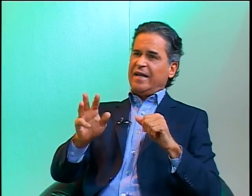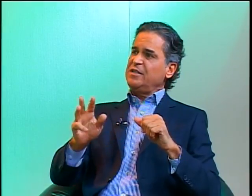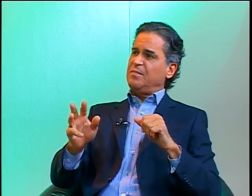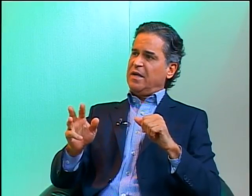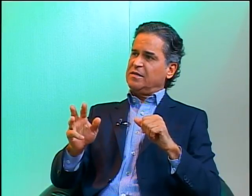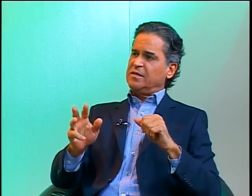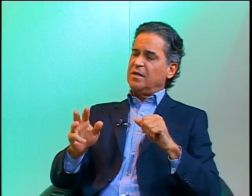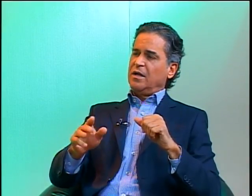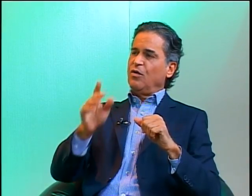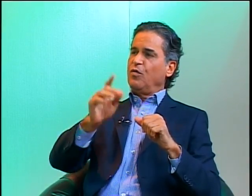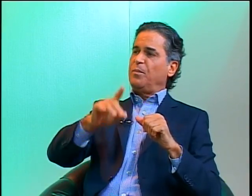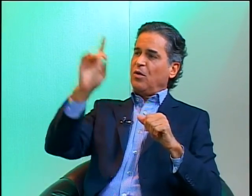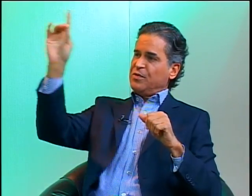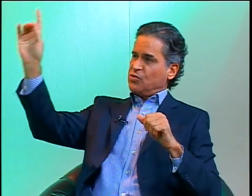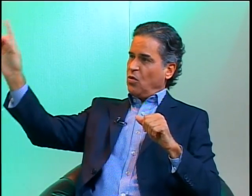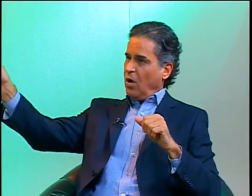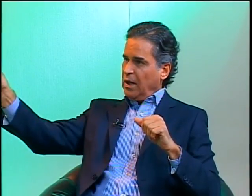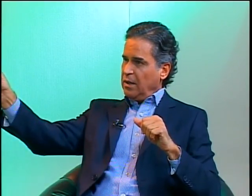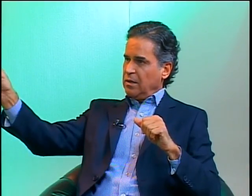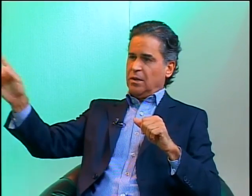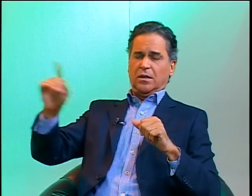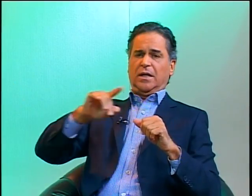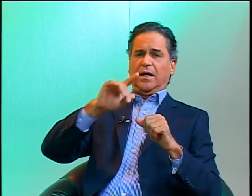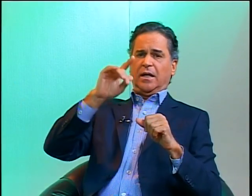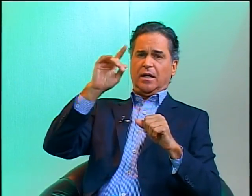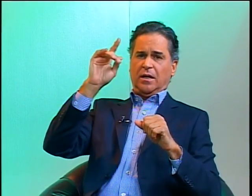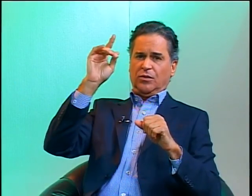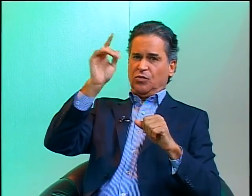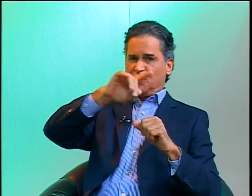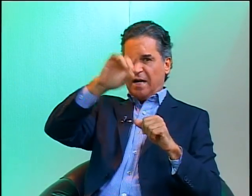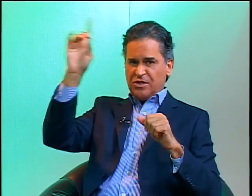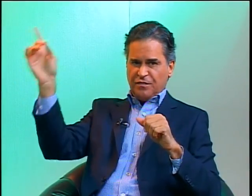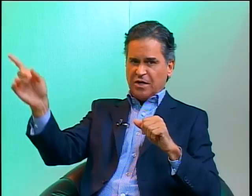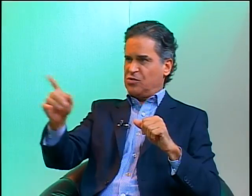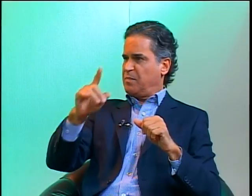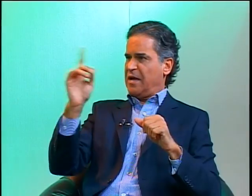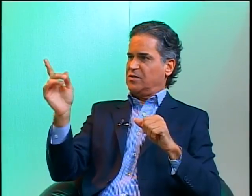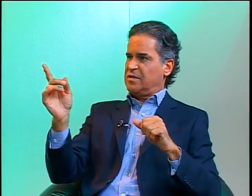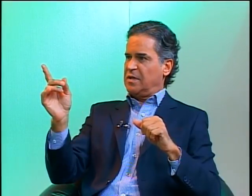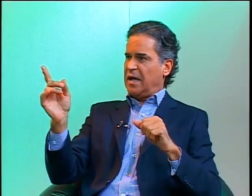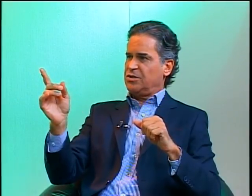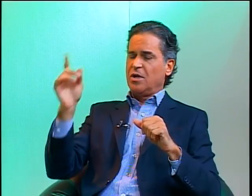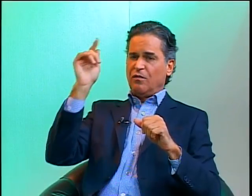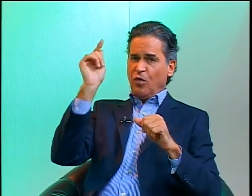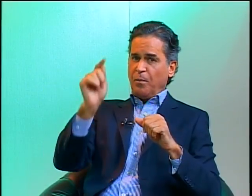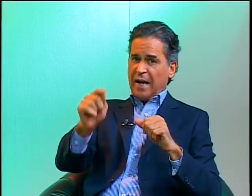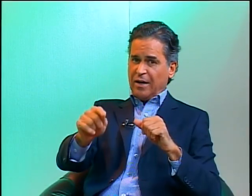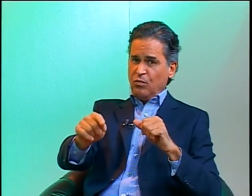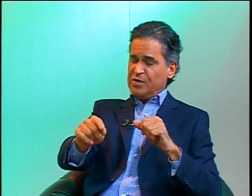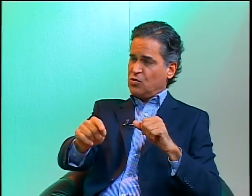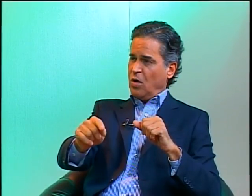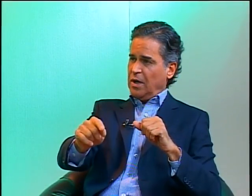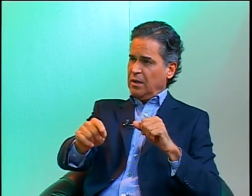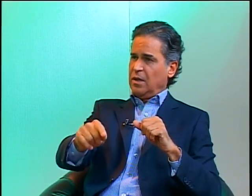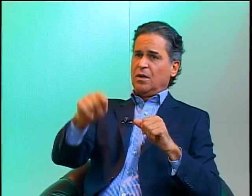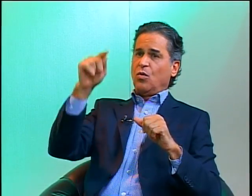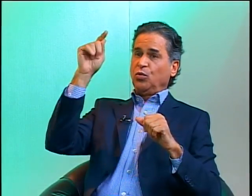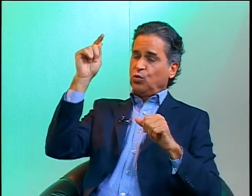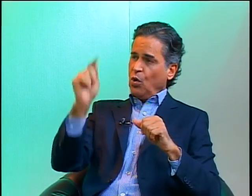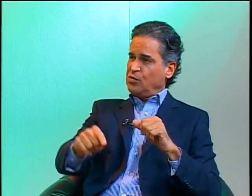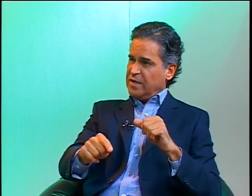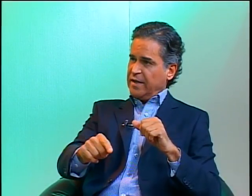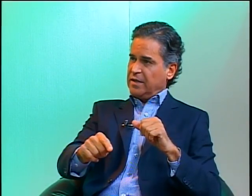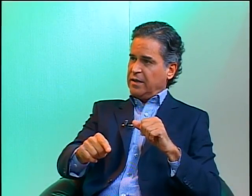cada 3 meses eu vou para uma escola, nos mais diversos bairros da cidade, vou para uma escola